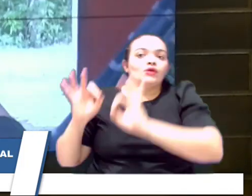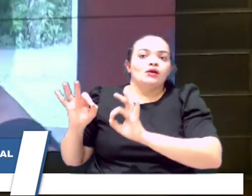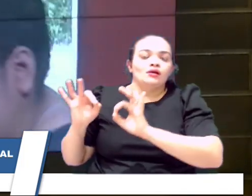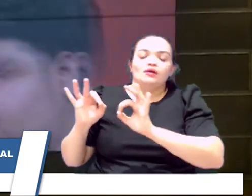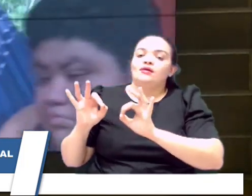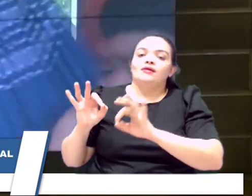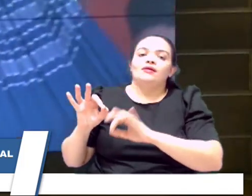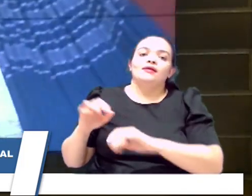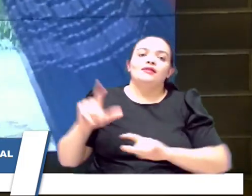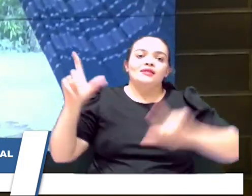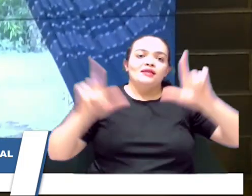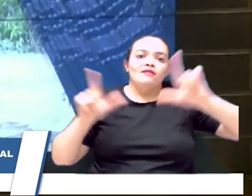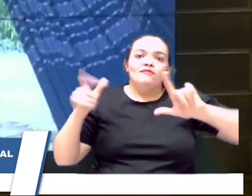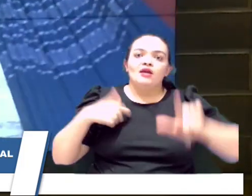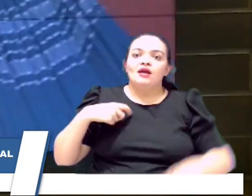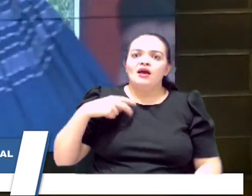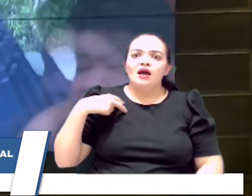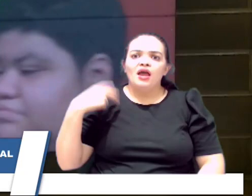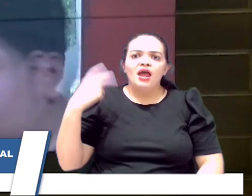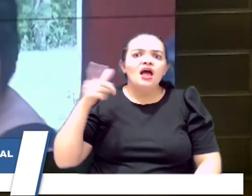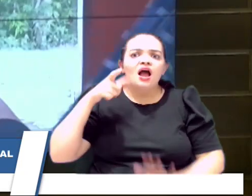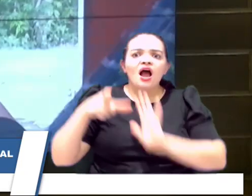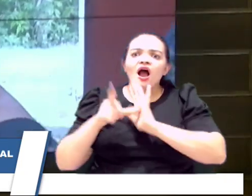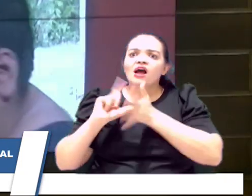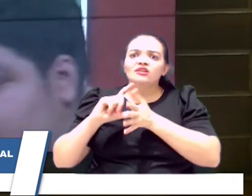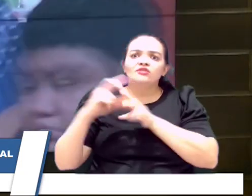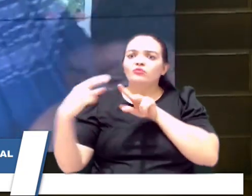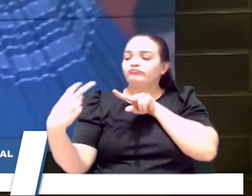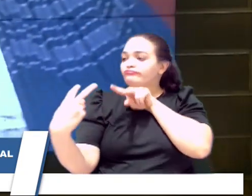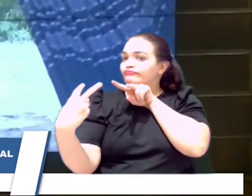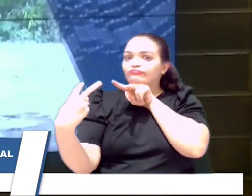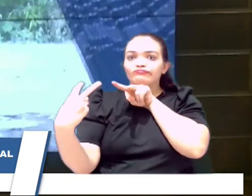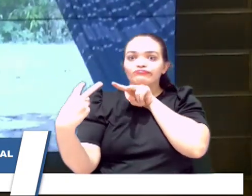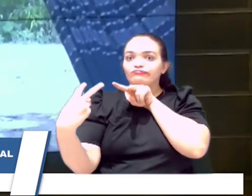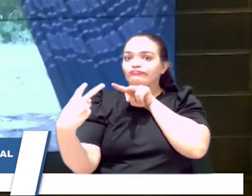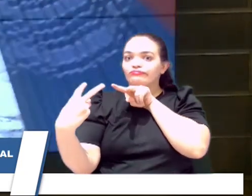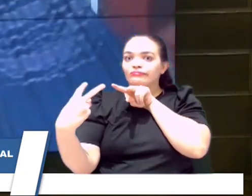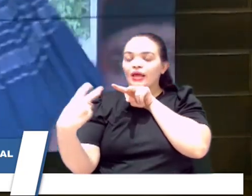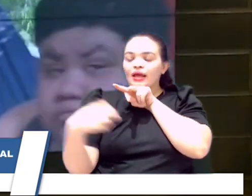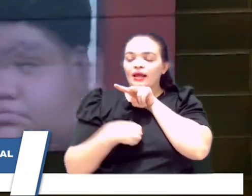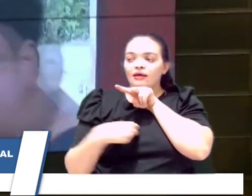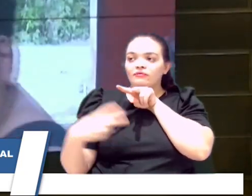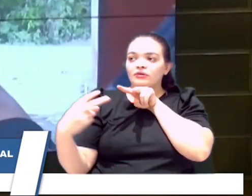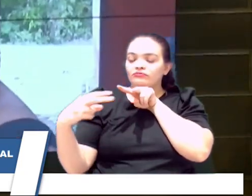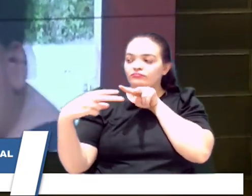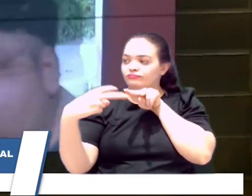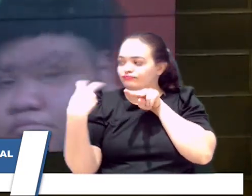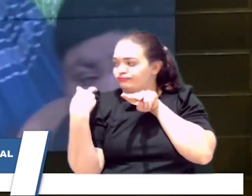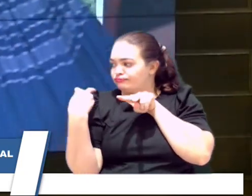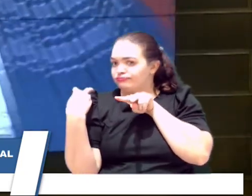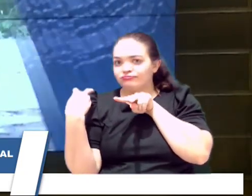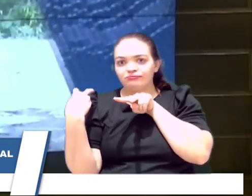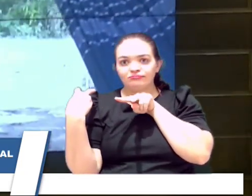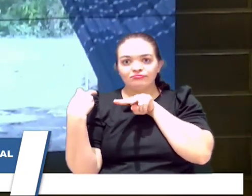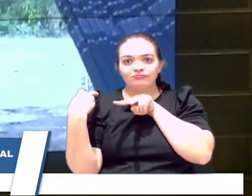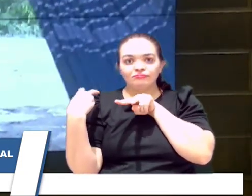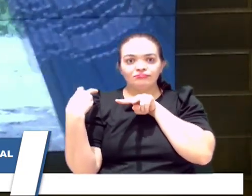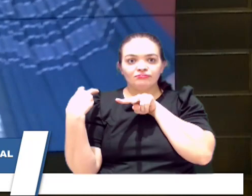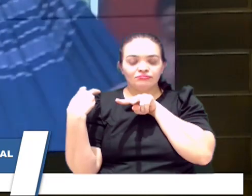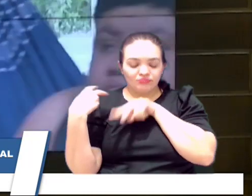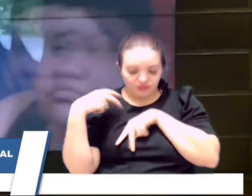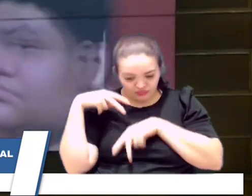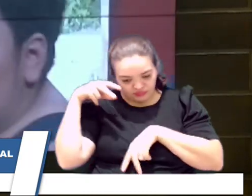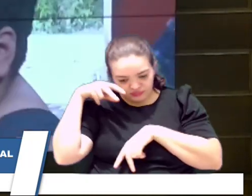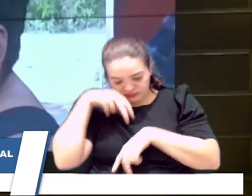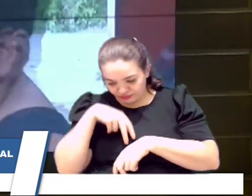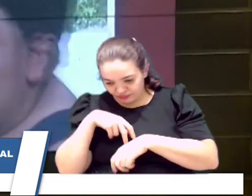conseguia. Maiara não olhava nos olhos, agora que eu lembrei, gente, Maiara tinha um olhar torto, eu digo para ela, minha filha, teu olhar era torto, era todo tempo assim, ó, cabeça assim,